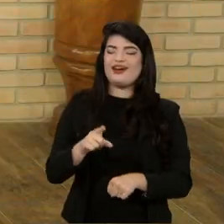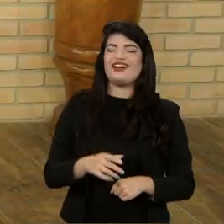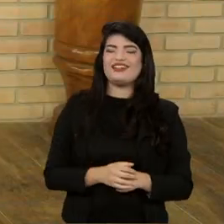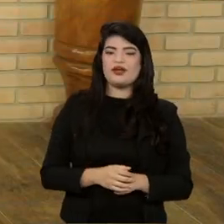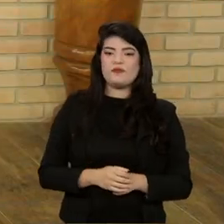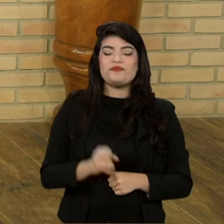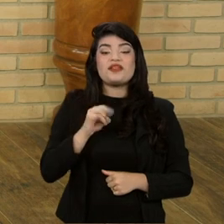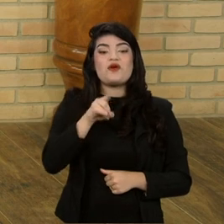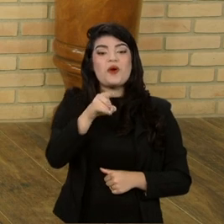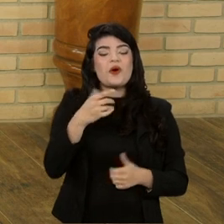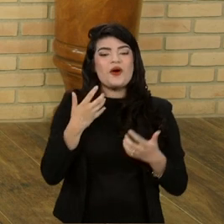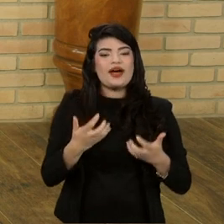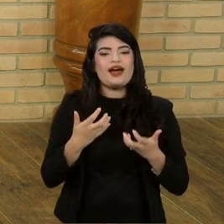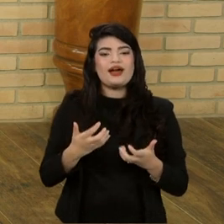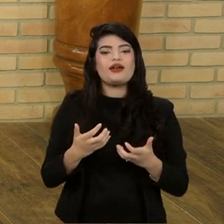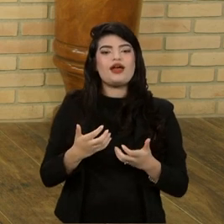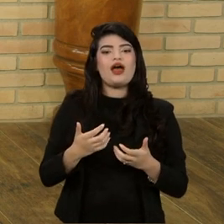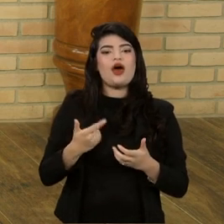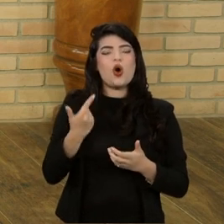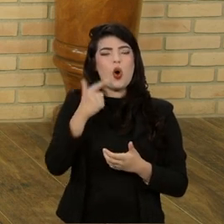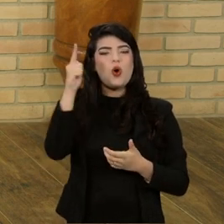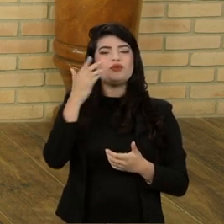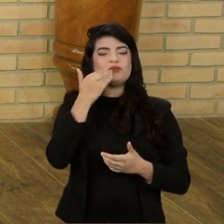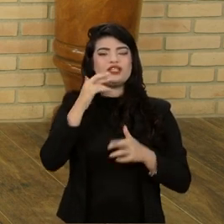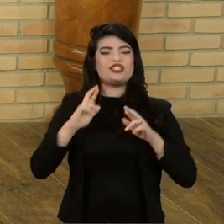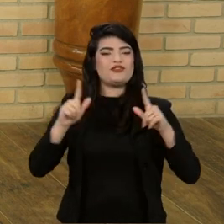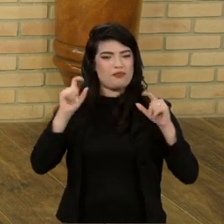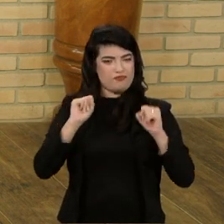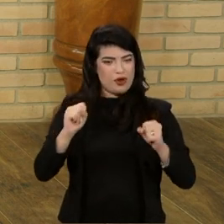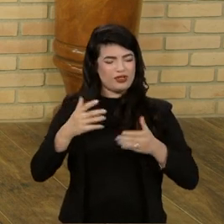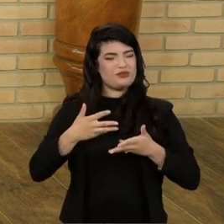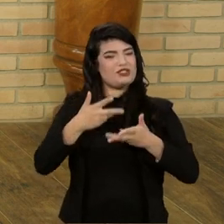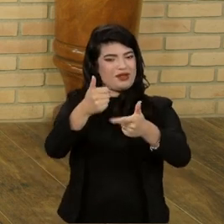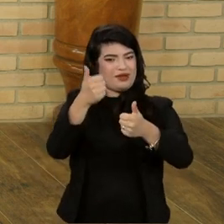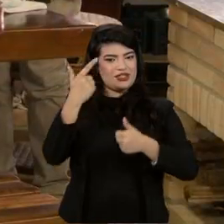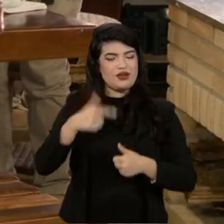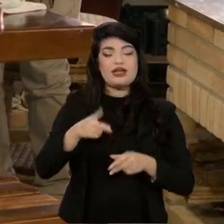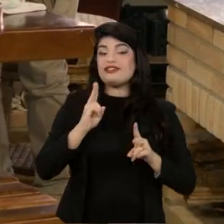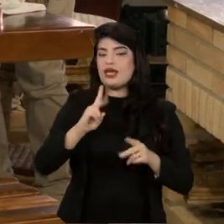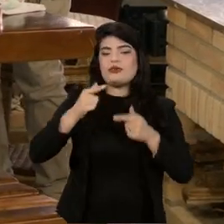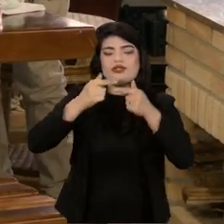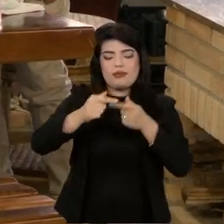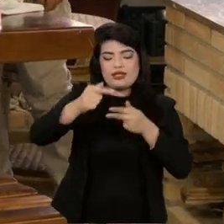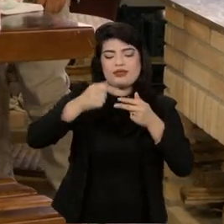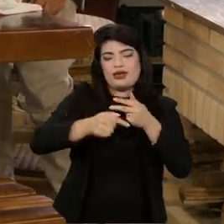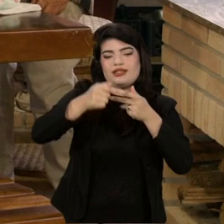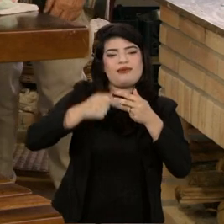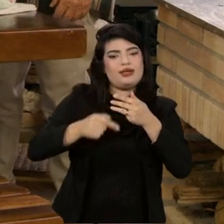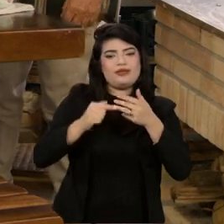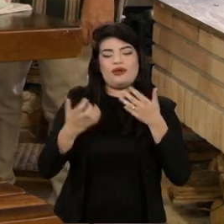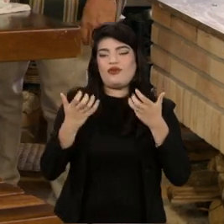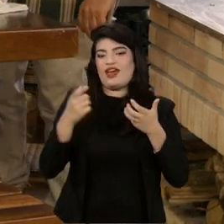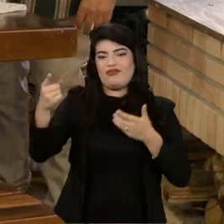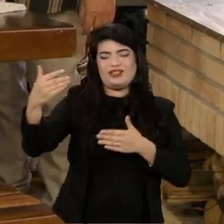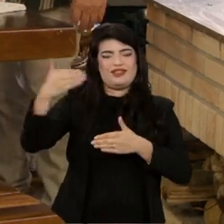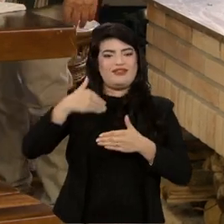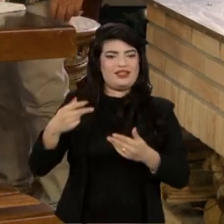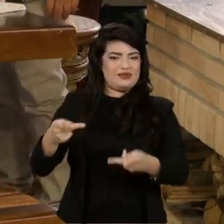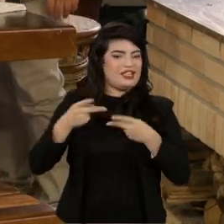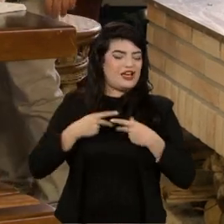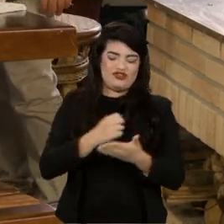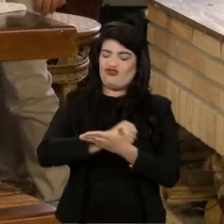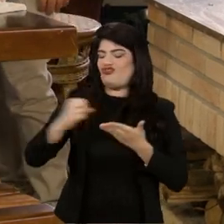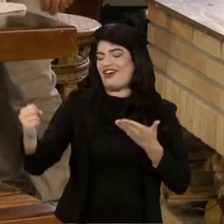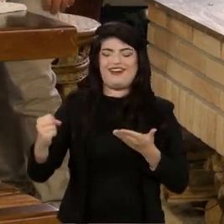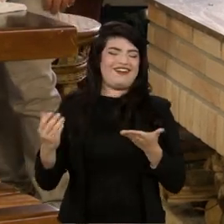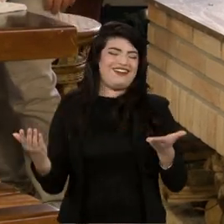quando quiser que eu faça alguma outra comida diferente, só chamar. Toda semana, tchau, Rancho Comanche, essa história já era.